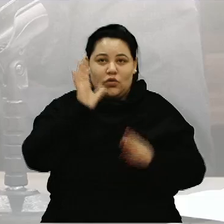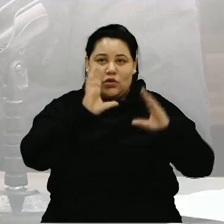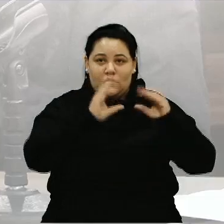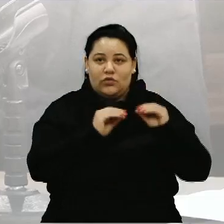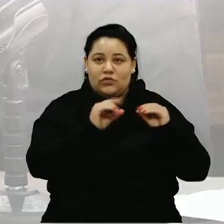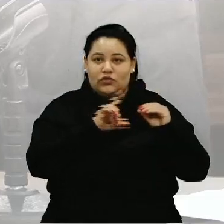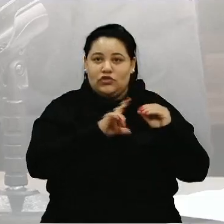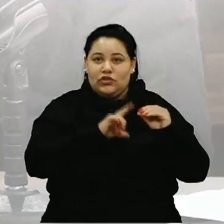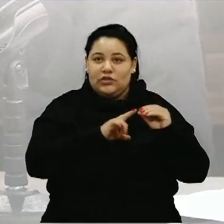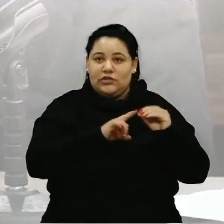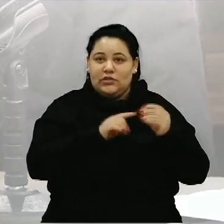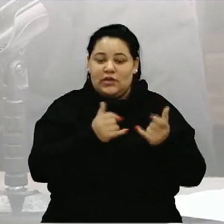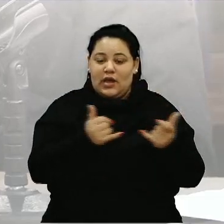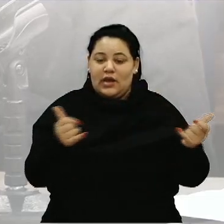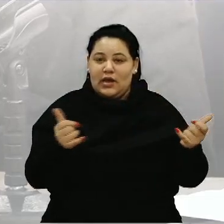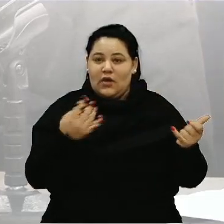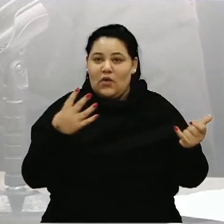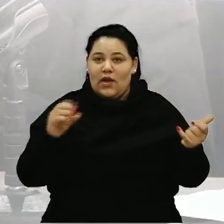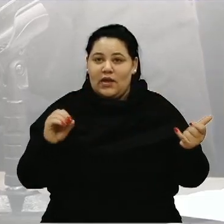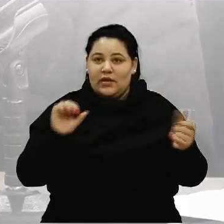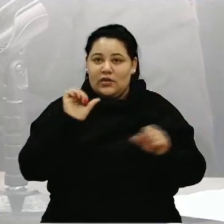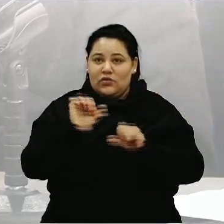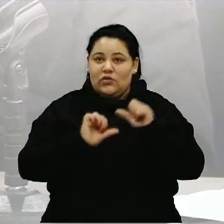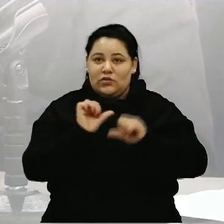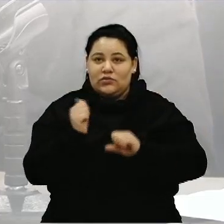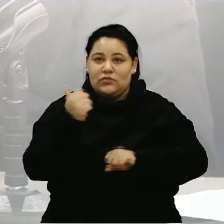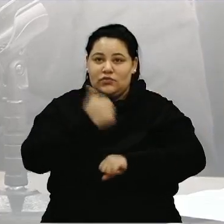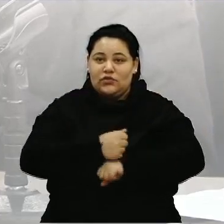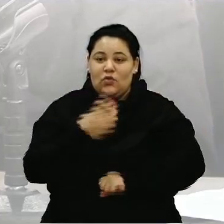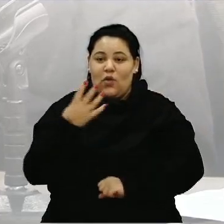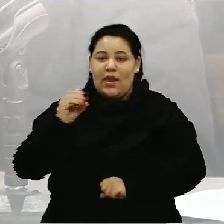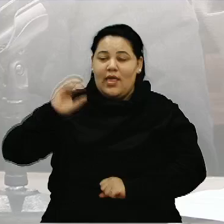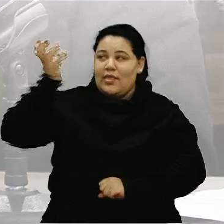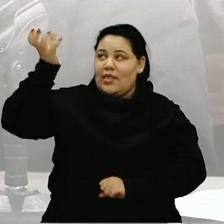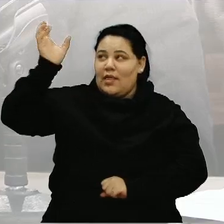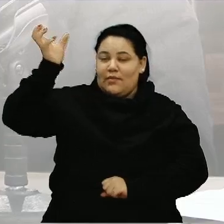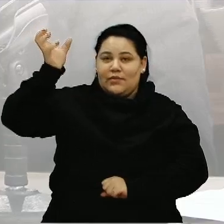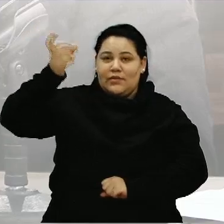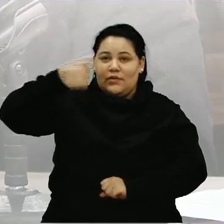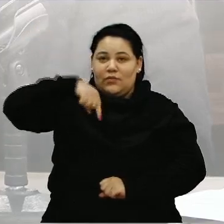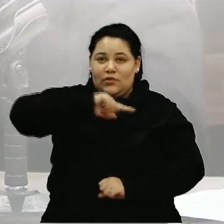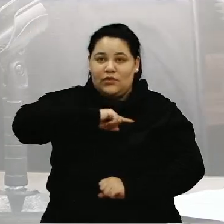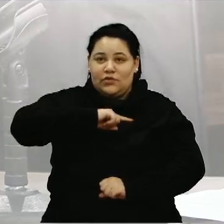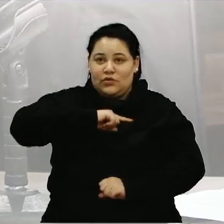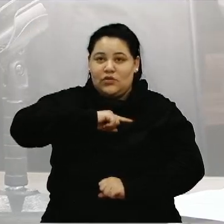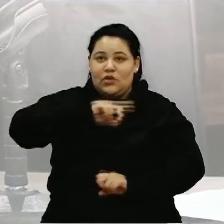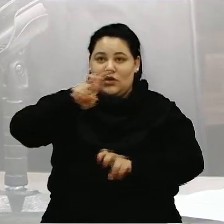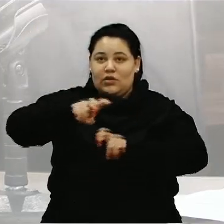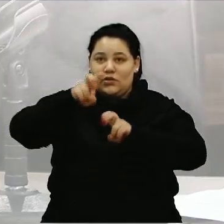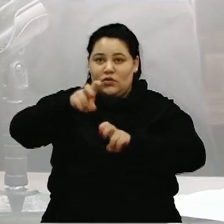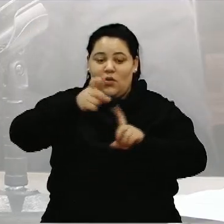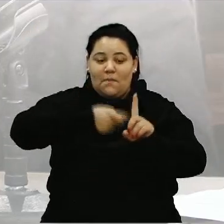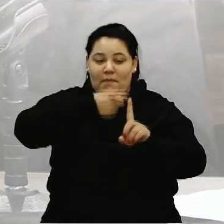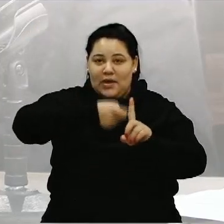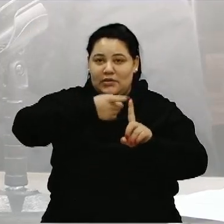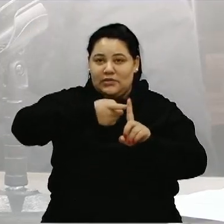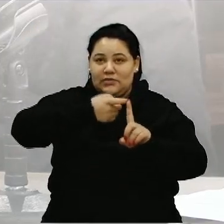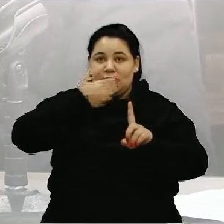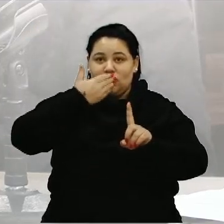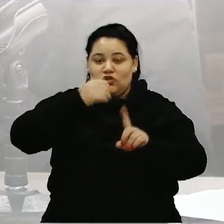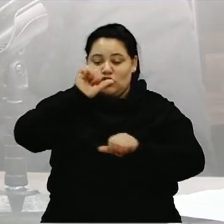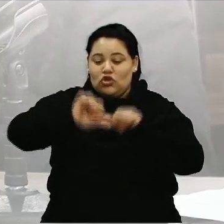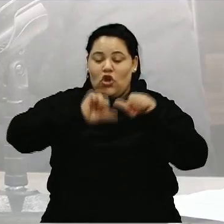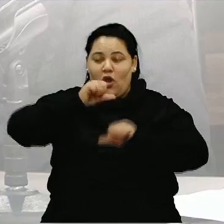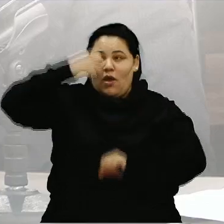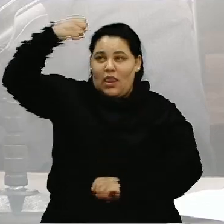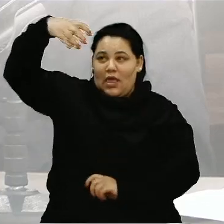na linha 40 trocando 40 lâmpadas para os ricos. E agora para os nossos agricultores que estão há meses pedindo troca de lâmpadas para